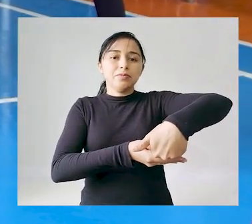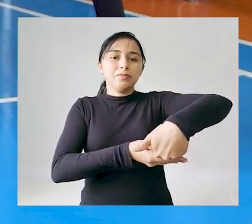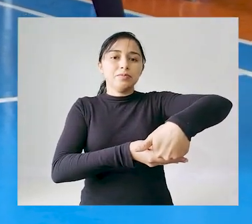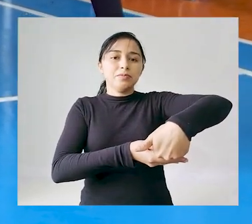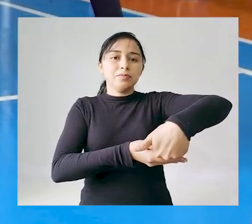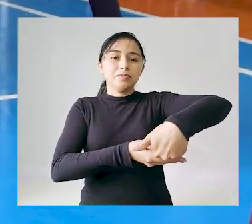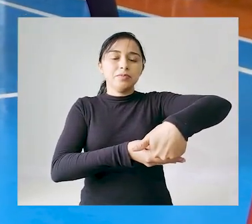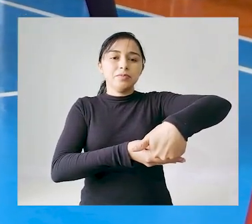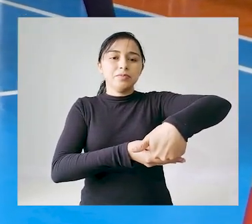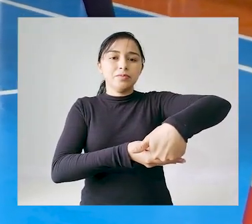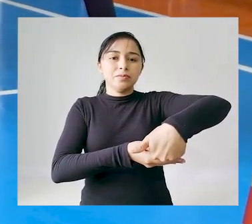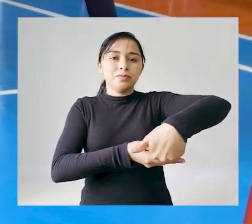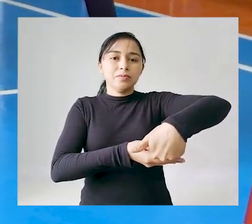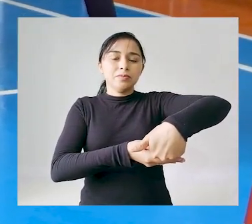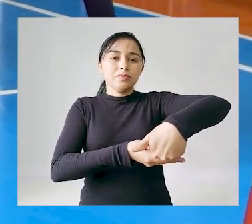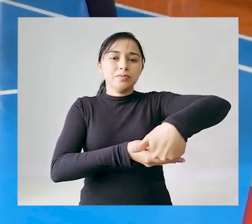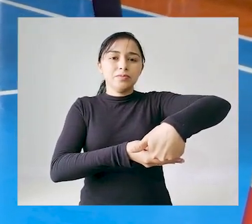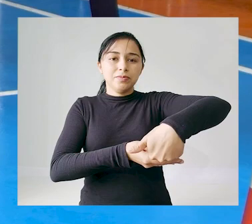Certo.